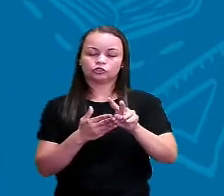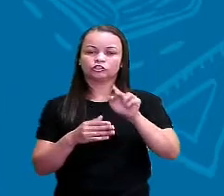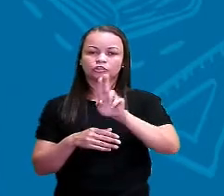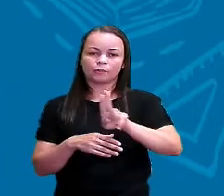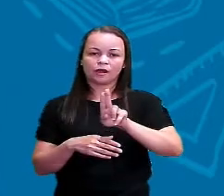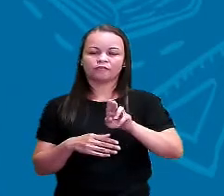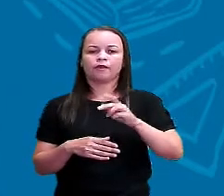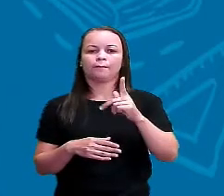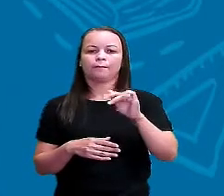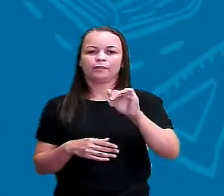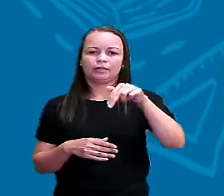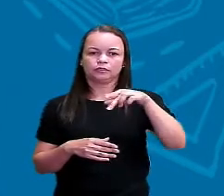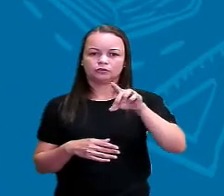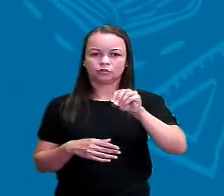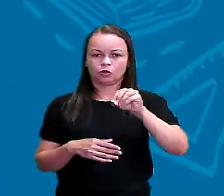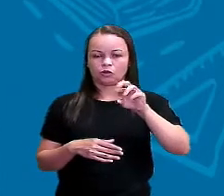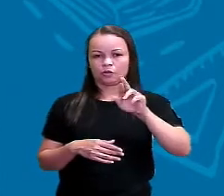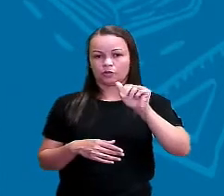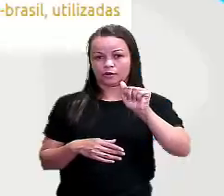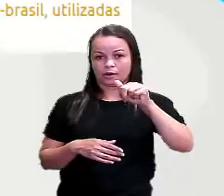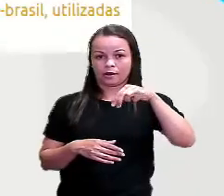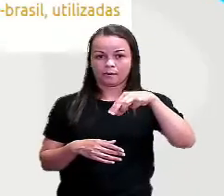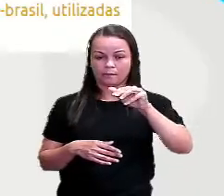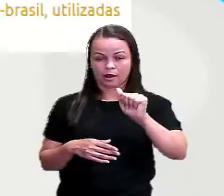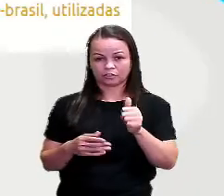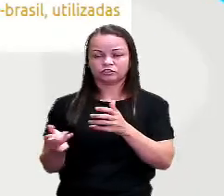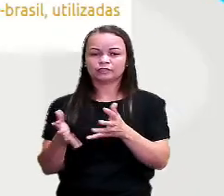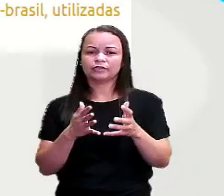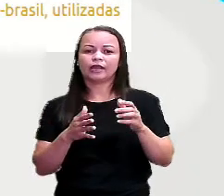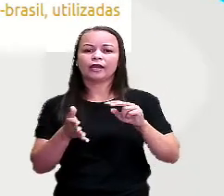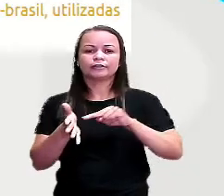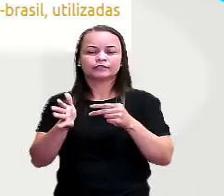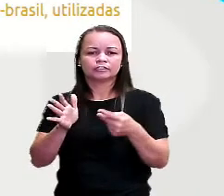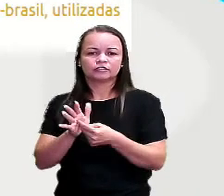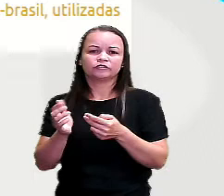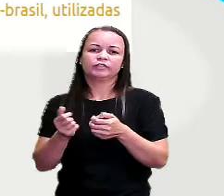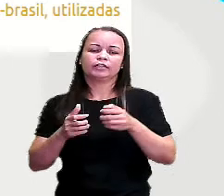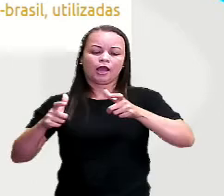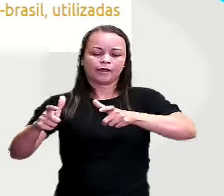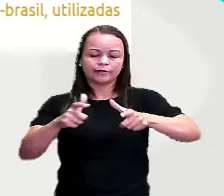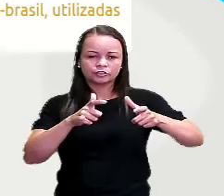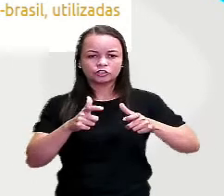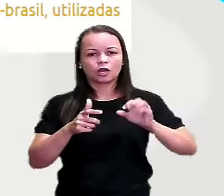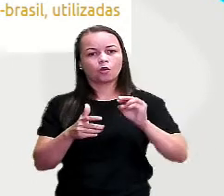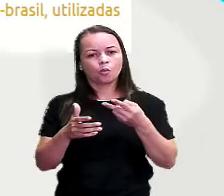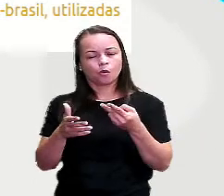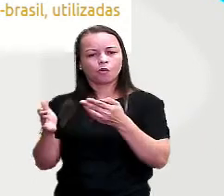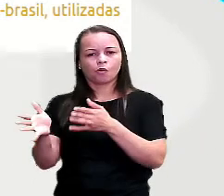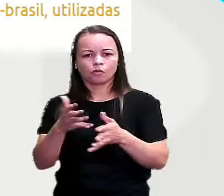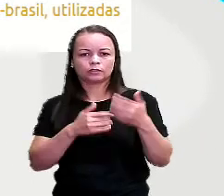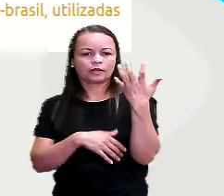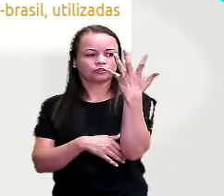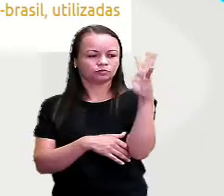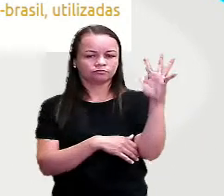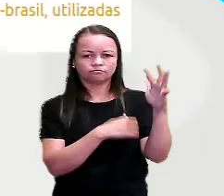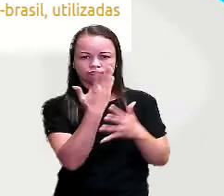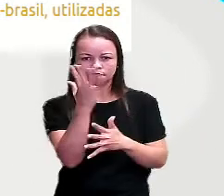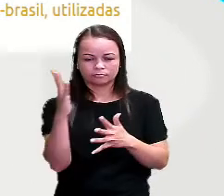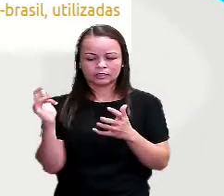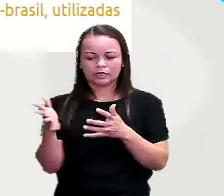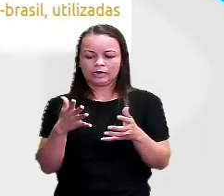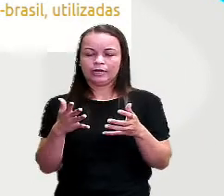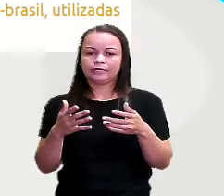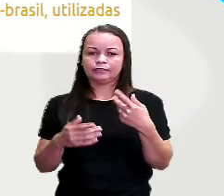sua língua significa região ou país das palmeiras. Os portugueses, por acreditarem ser um local